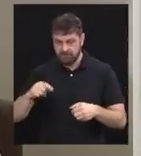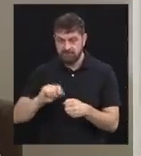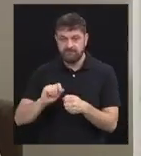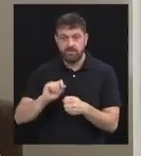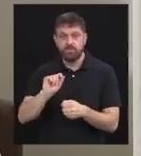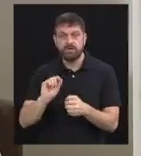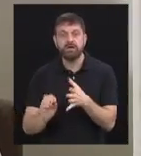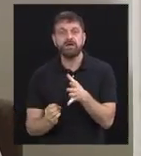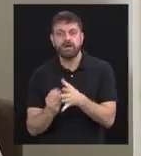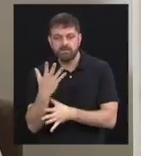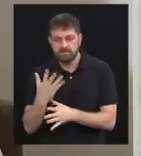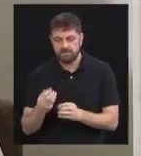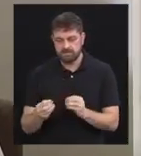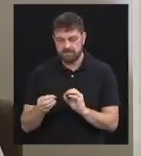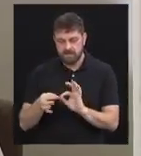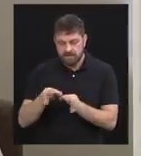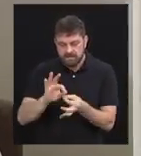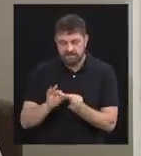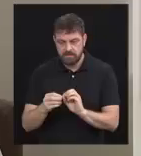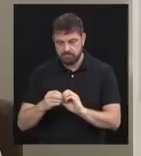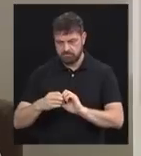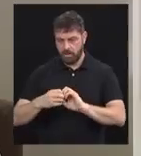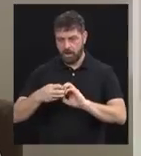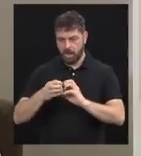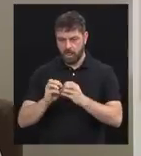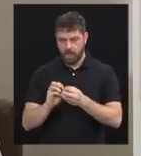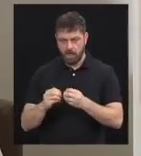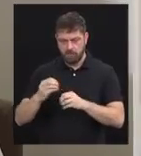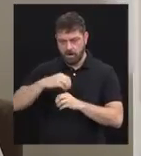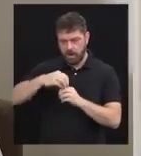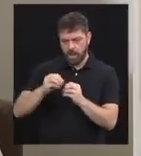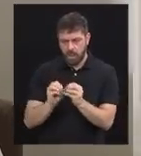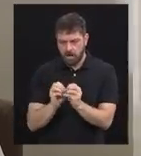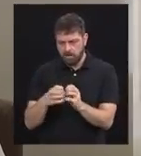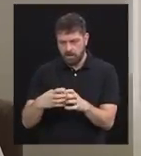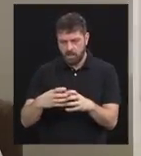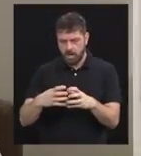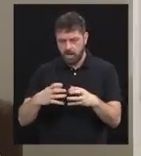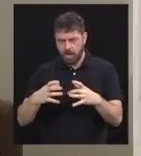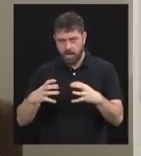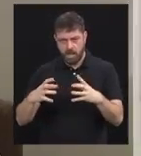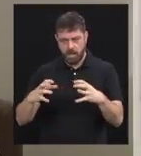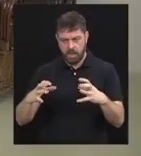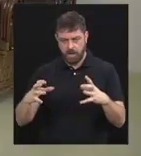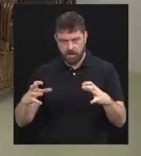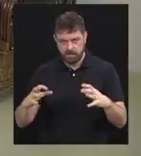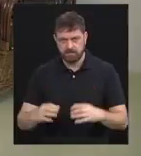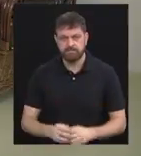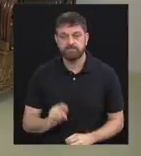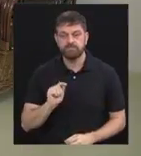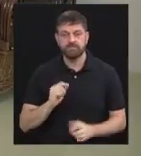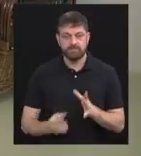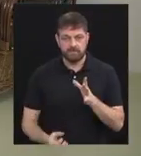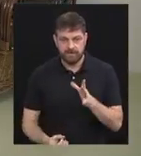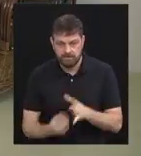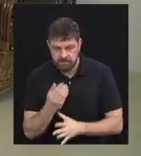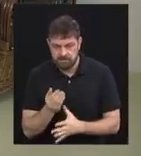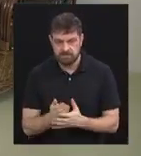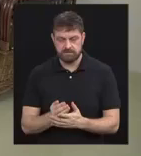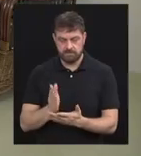DNA da célula, e essa célula deixa de morrer. Ela não perde a capacidade de morrer. E aí ela